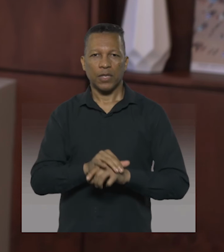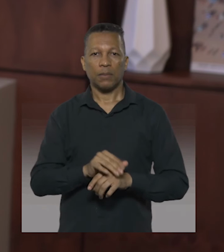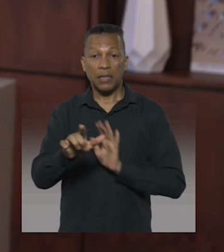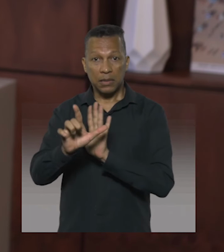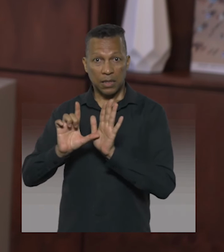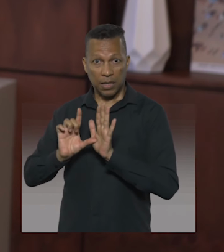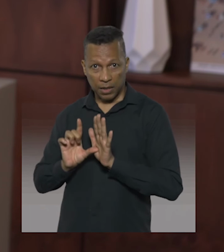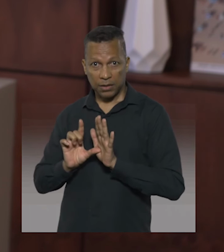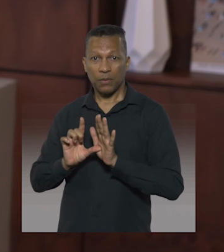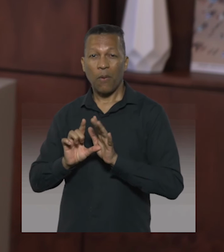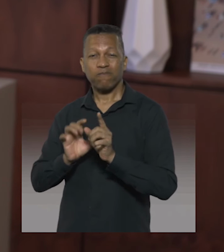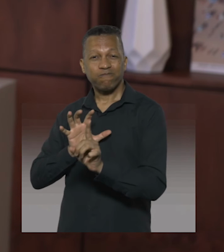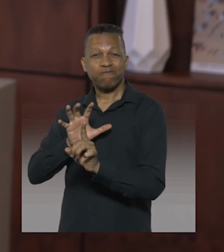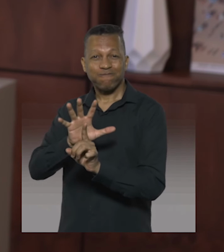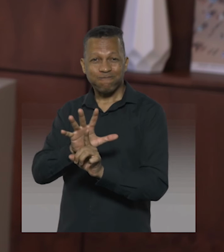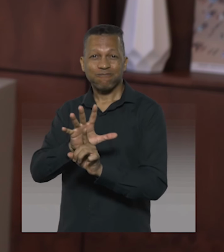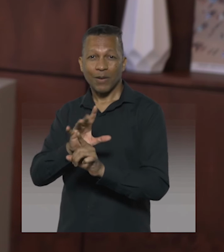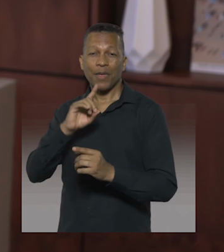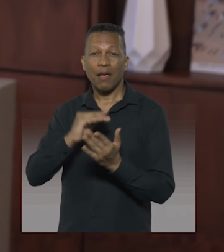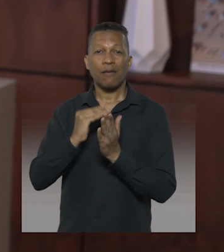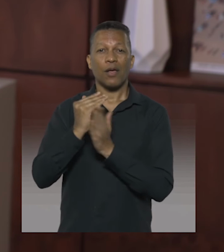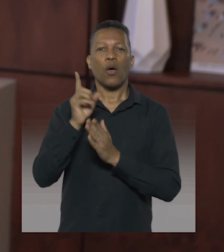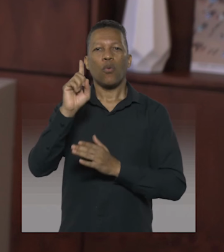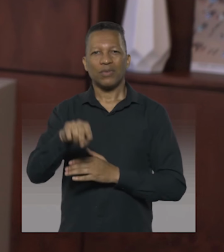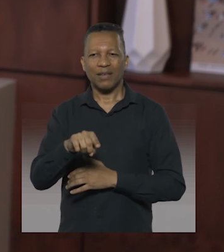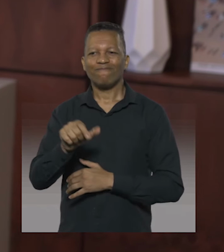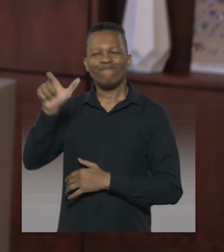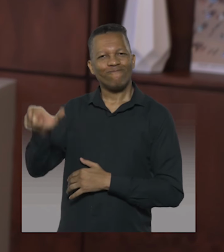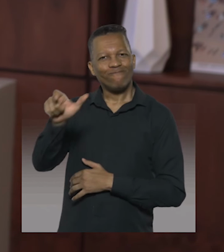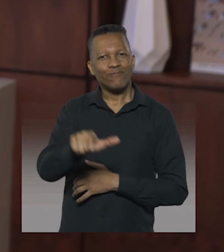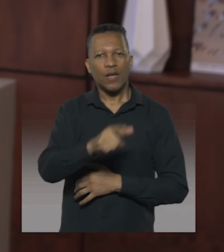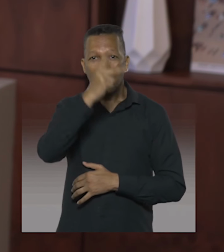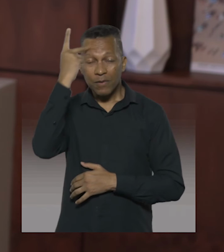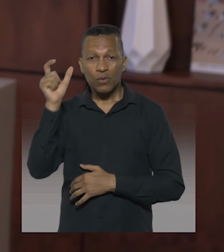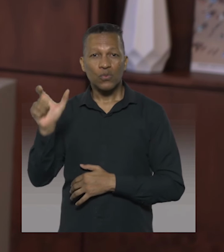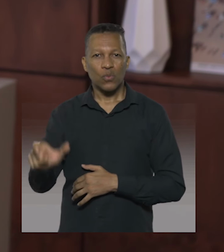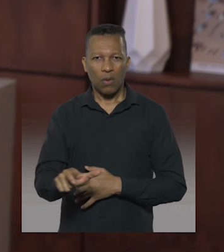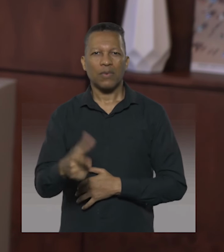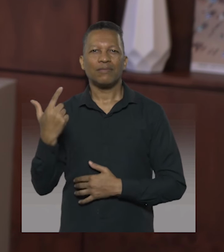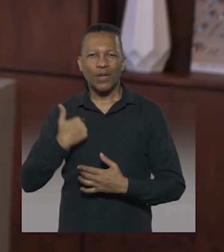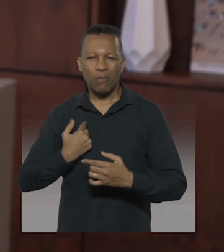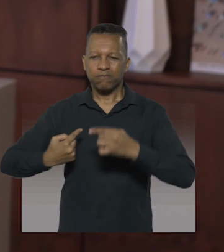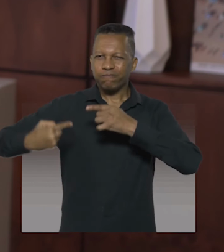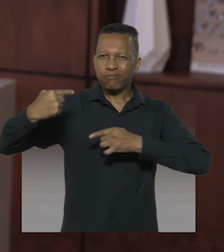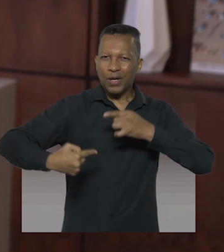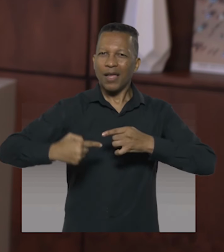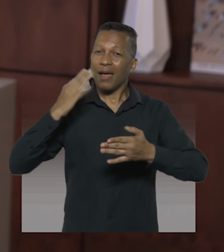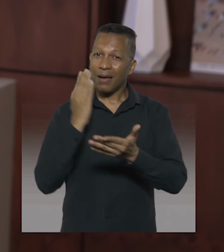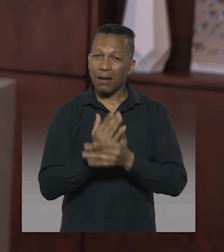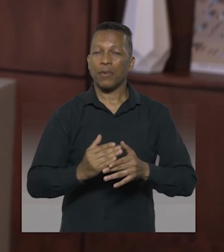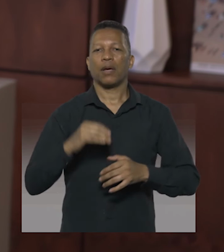nada, afirizamos que o impacto mais relevante de qualquer guerra é o custo humano, de forma que a nossa expectativa é que o conflito se encerre de forma breve.